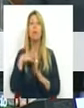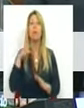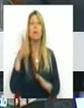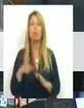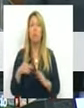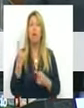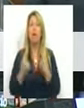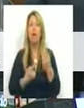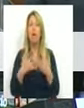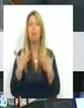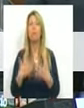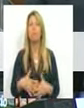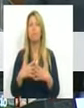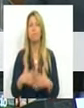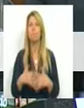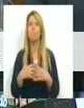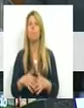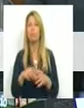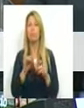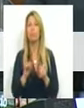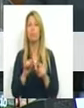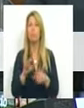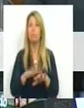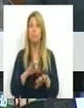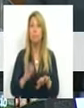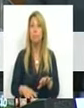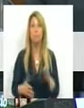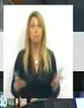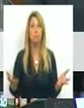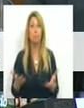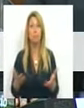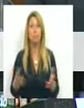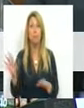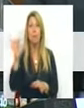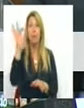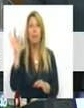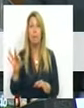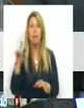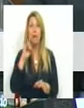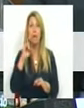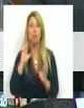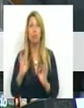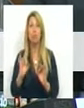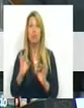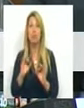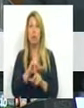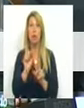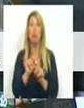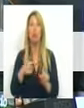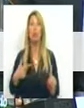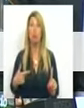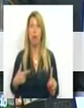das questões que põe em causa, digamos que, os rastros prudenciais do Banif.